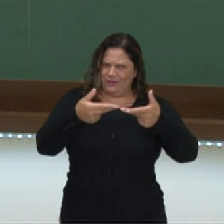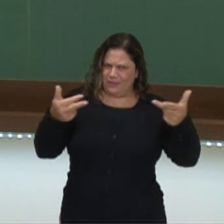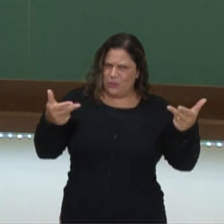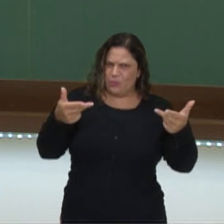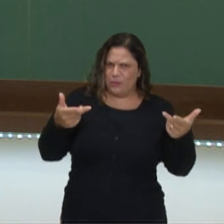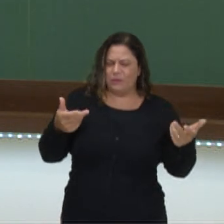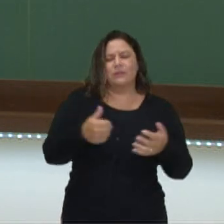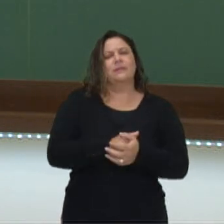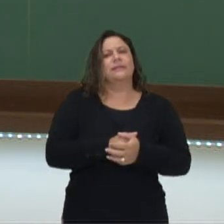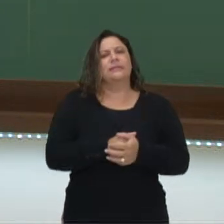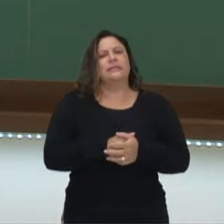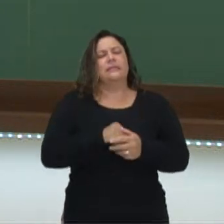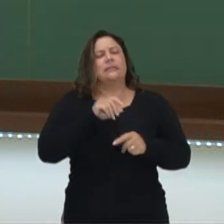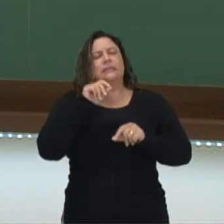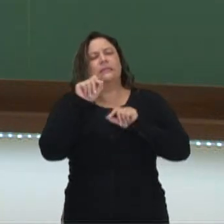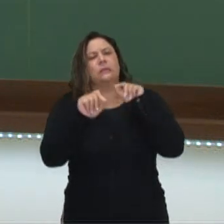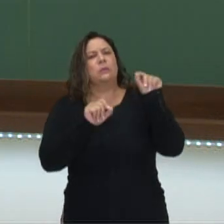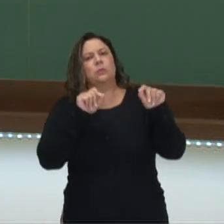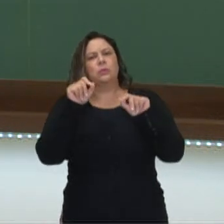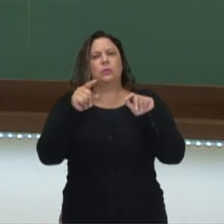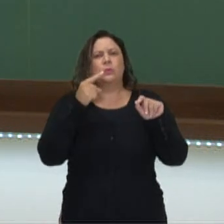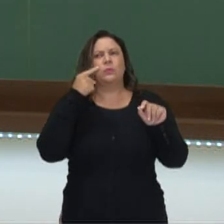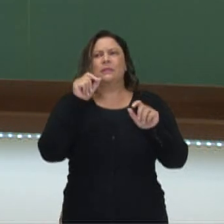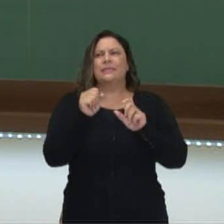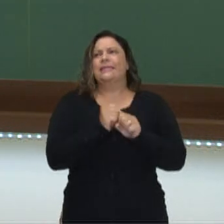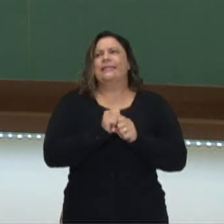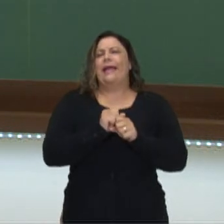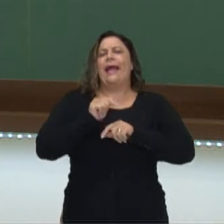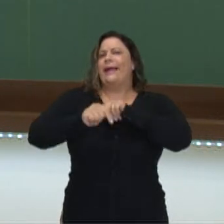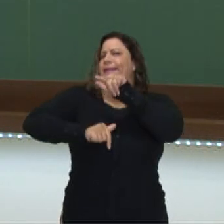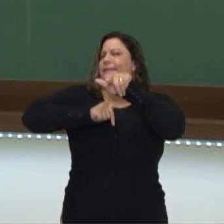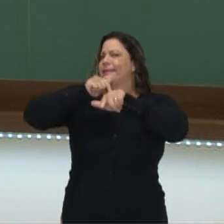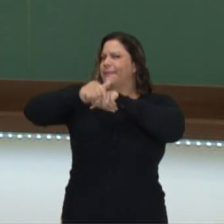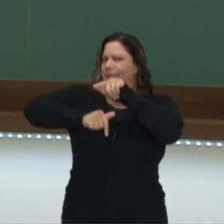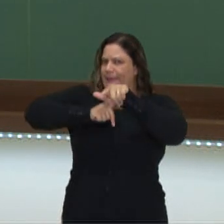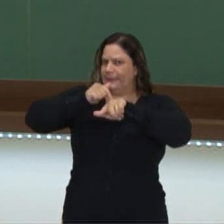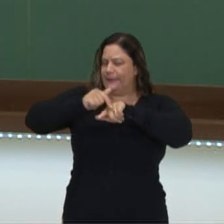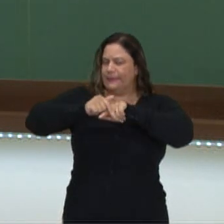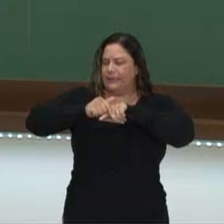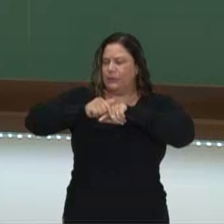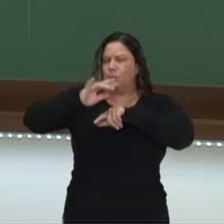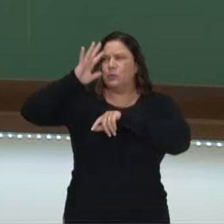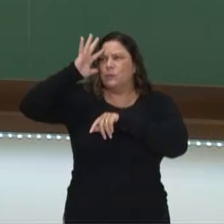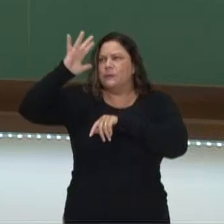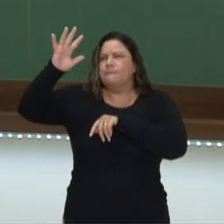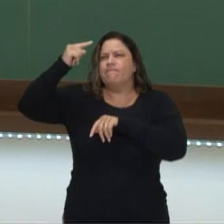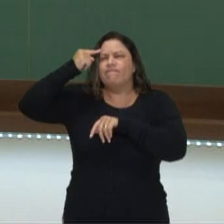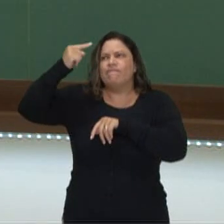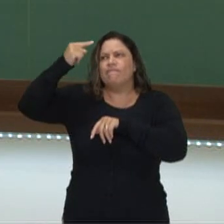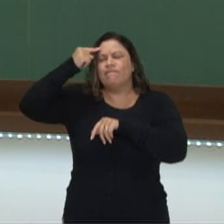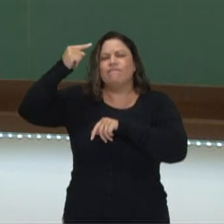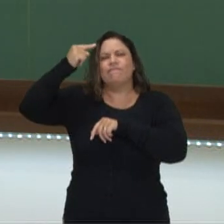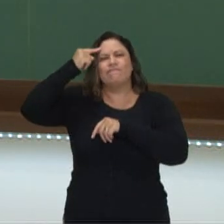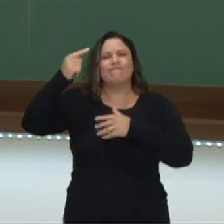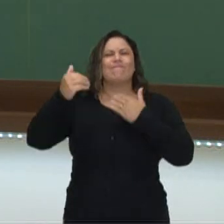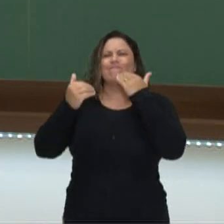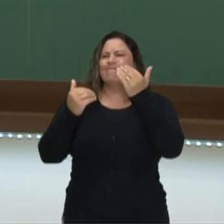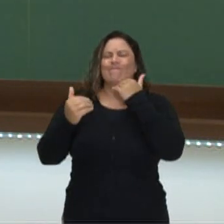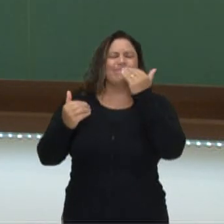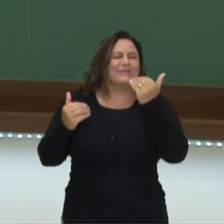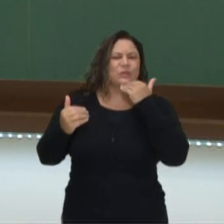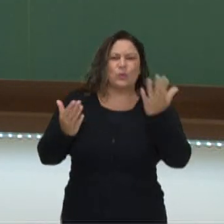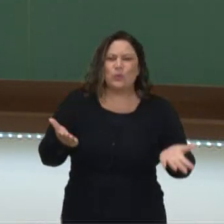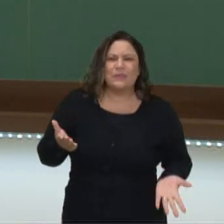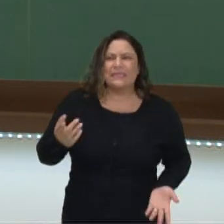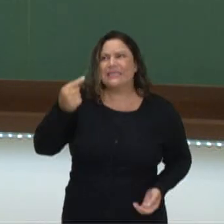quando você está preso num trabalho e a criatividade não vem? Você tem que produzir algo, mas a